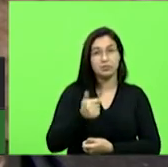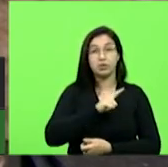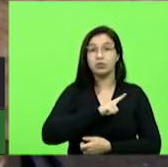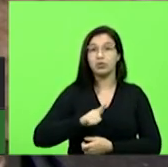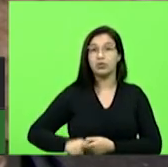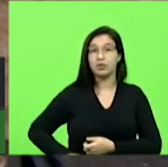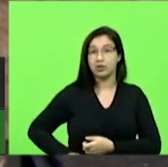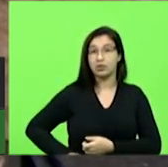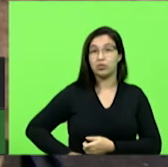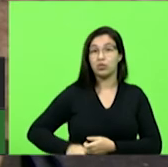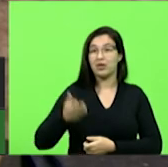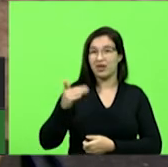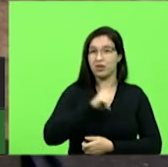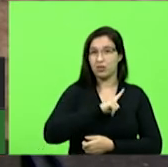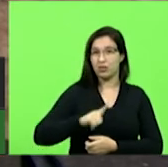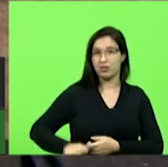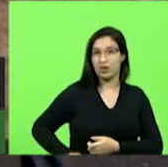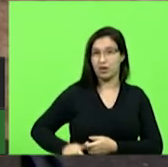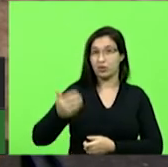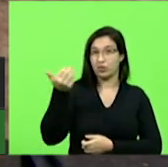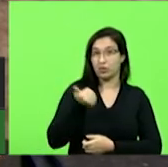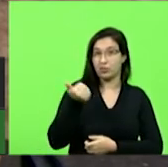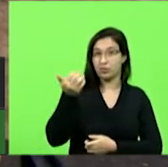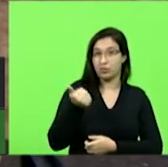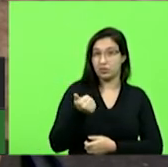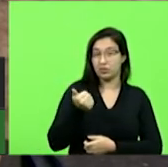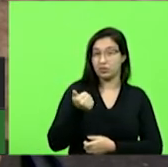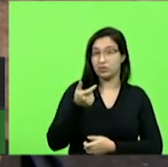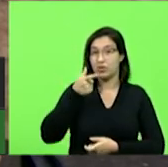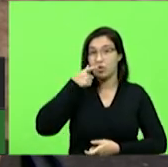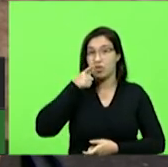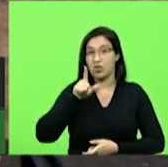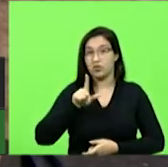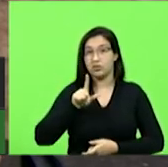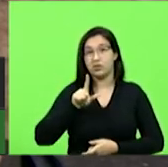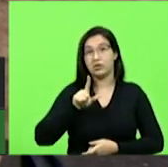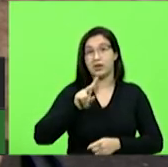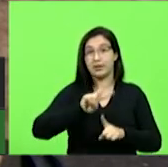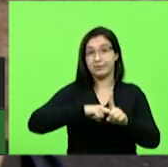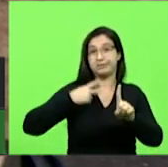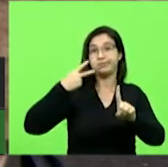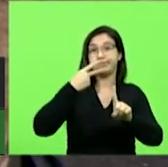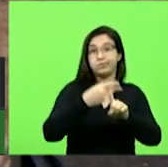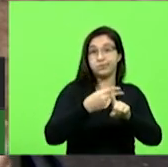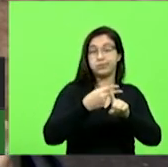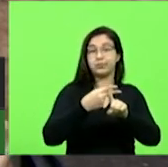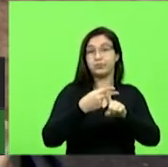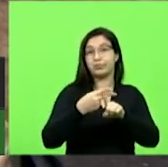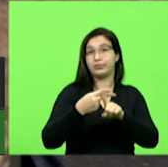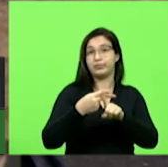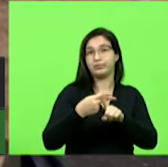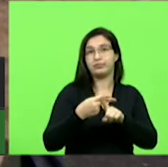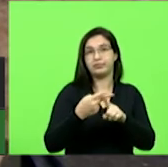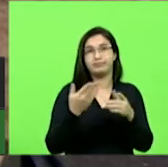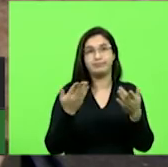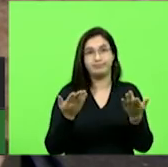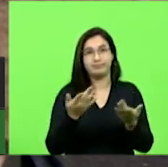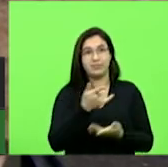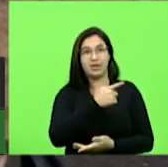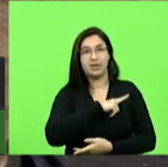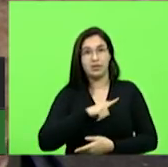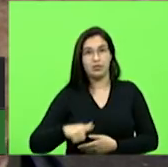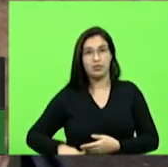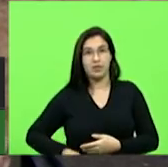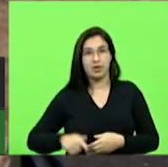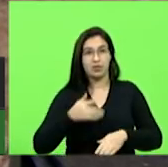governador aposentado ganha o dobro de um governador que está na ativa. O salário de um governador de